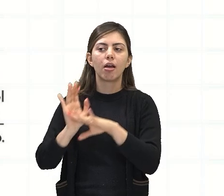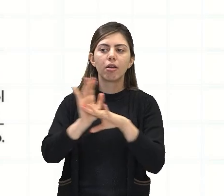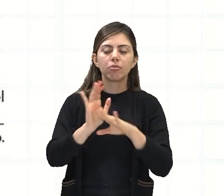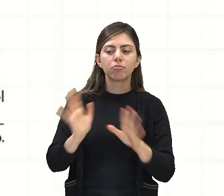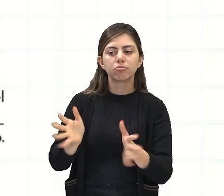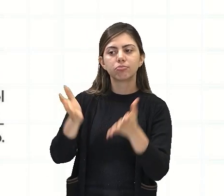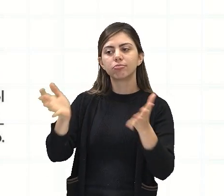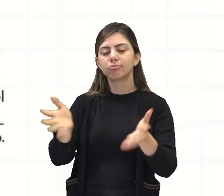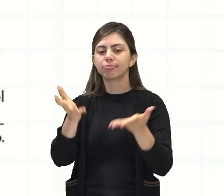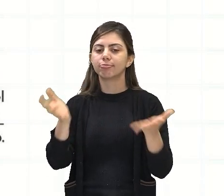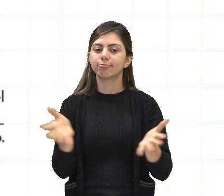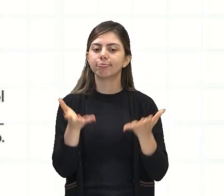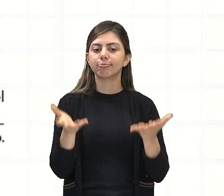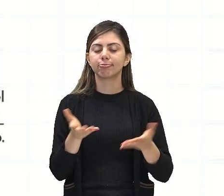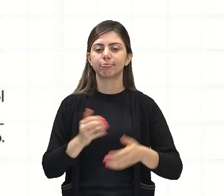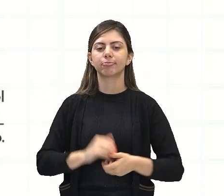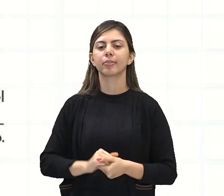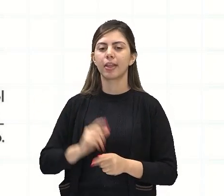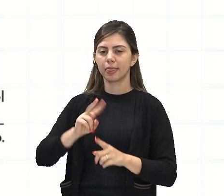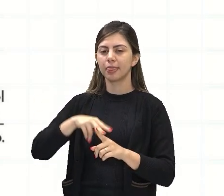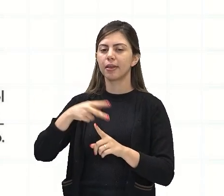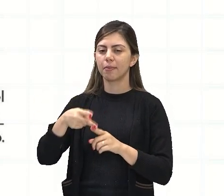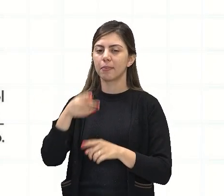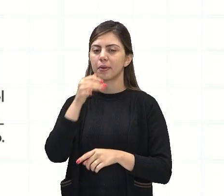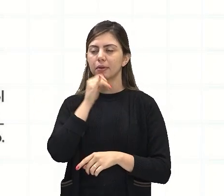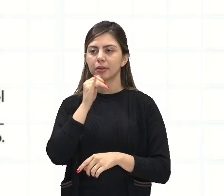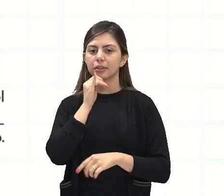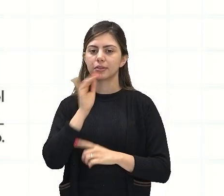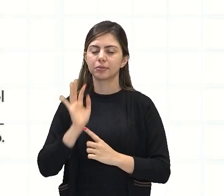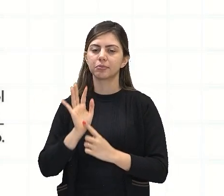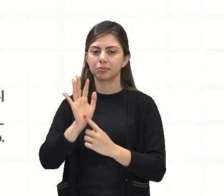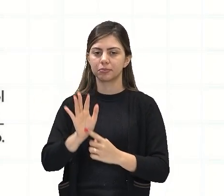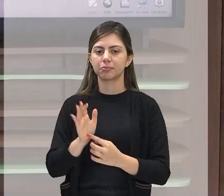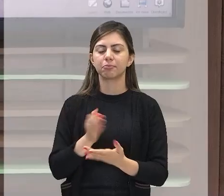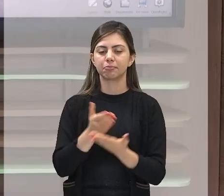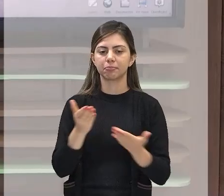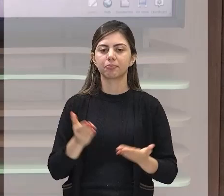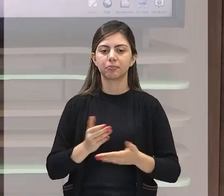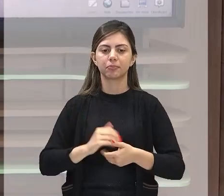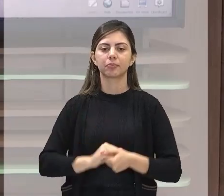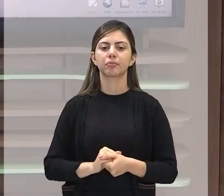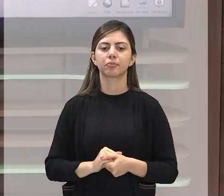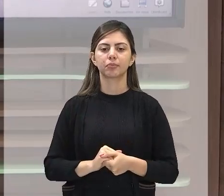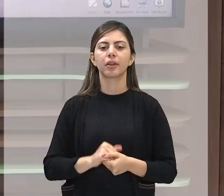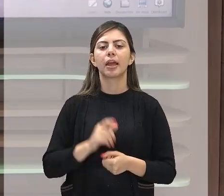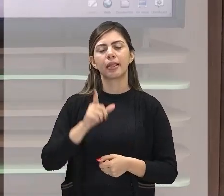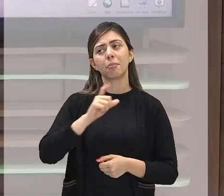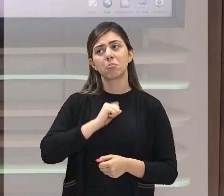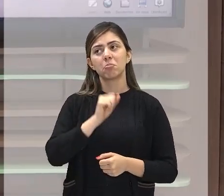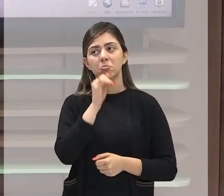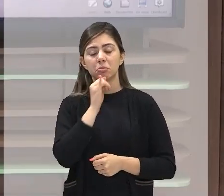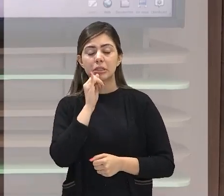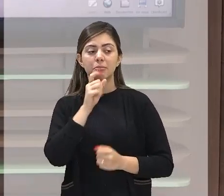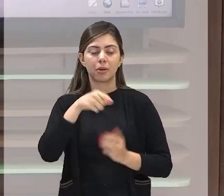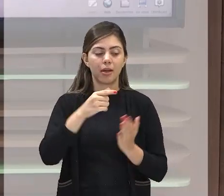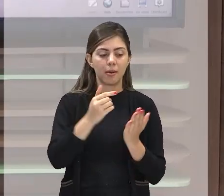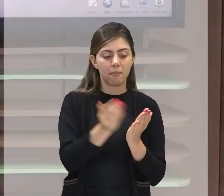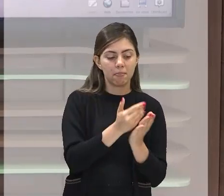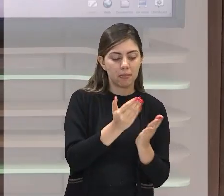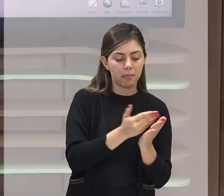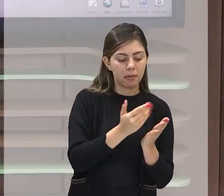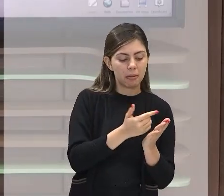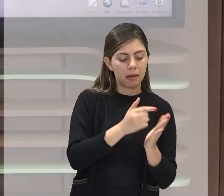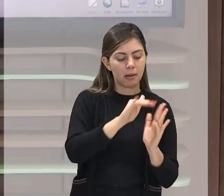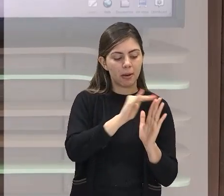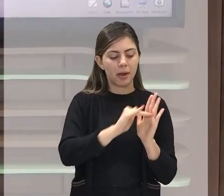Mais adiante nós vamos ver alguns, por exemplo, horóscopo, né? Receita culinária, que vai estar mais adiante, nós vamos